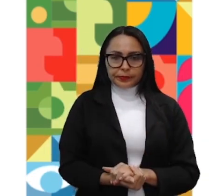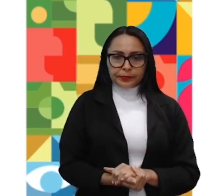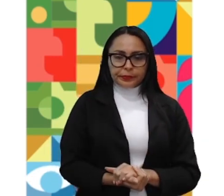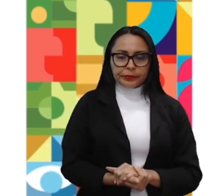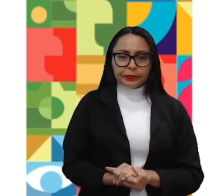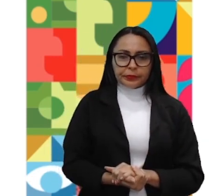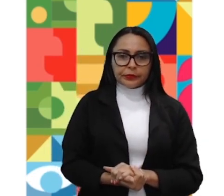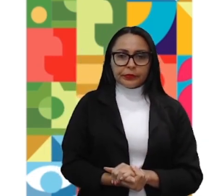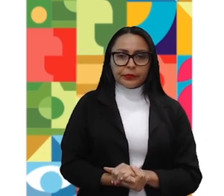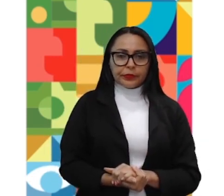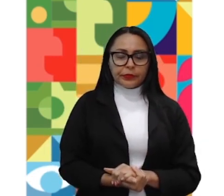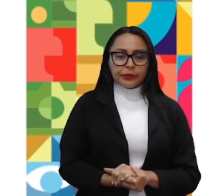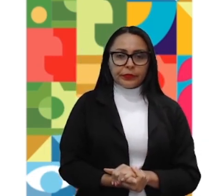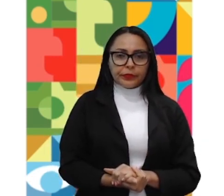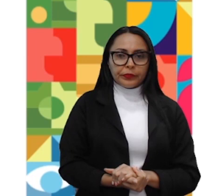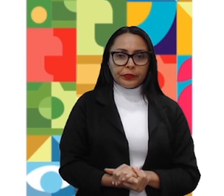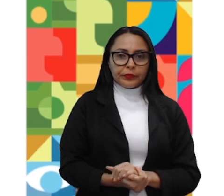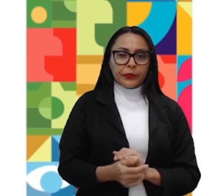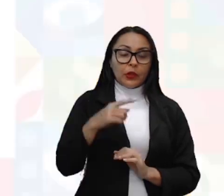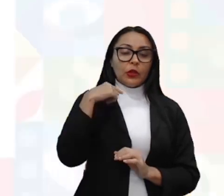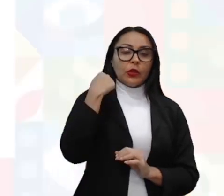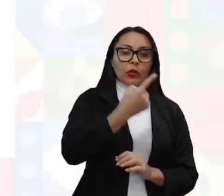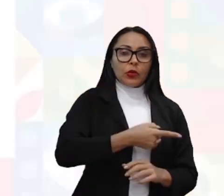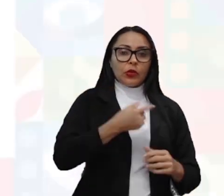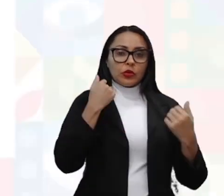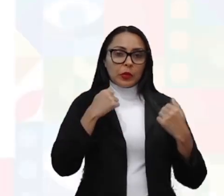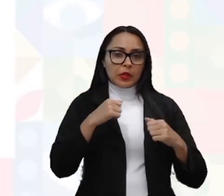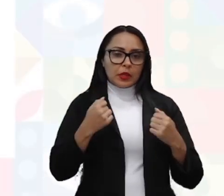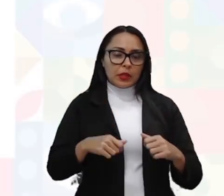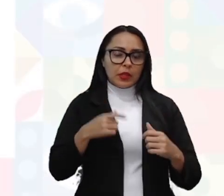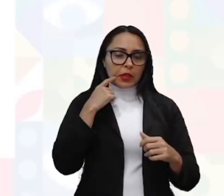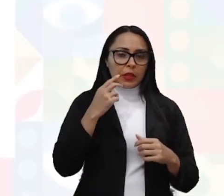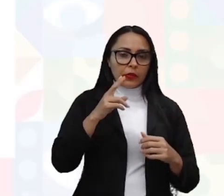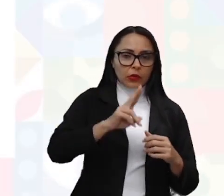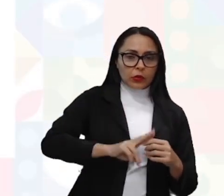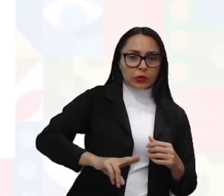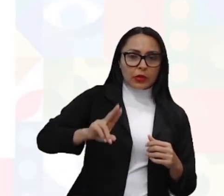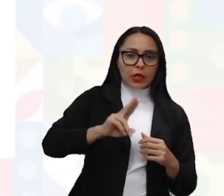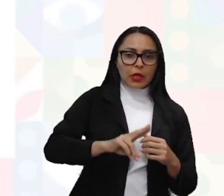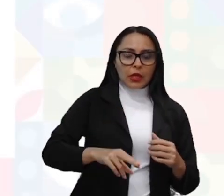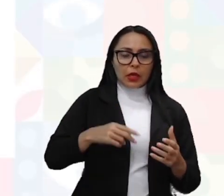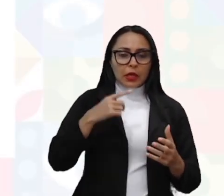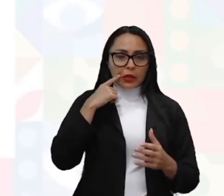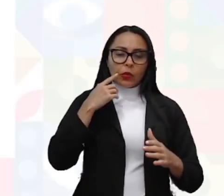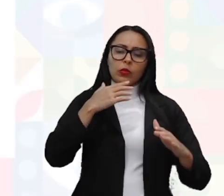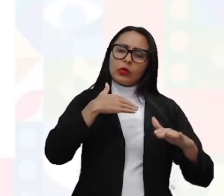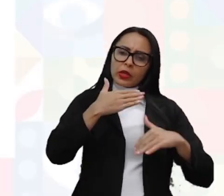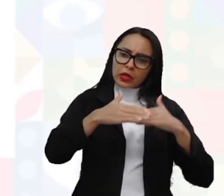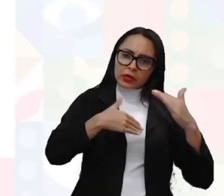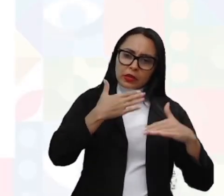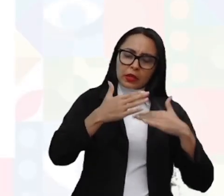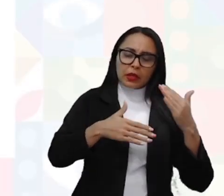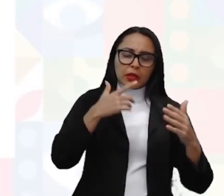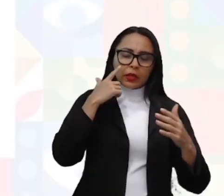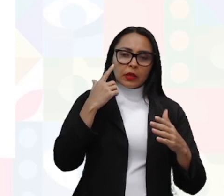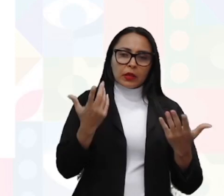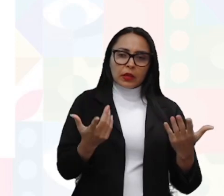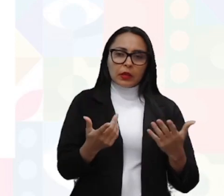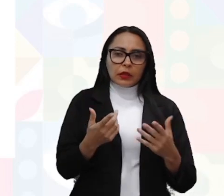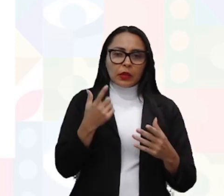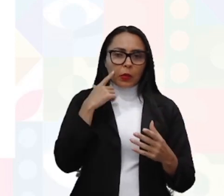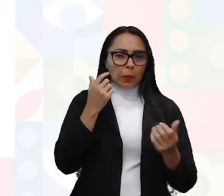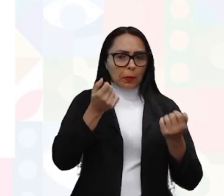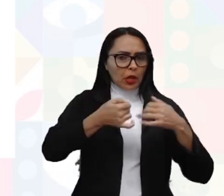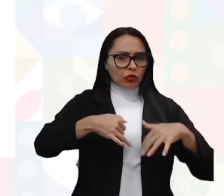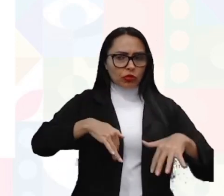necessidades. Ou seja, nós precisamos consumir, produzir, crescer economicamente sem